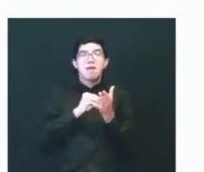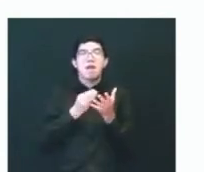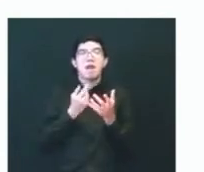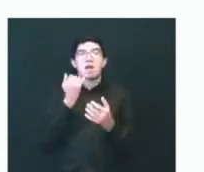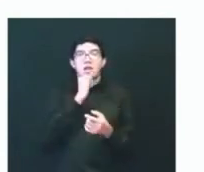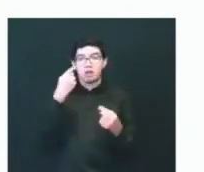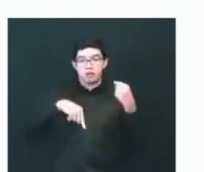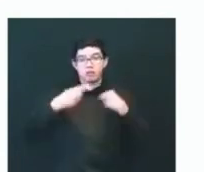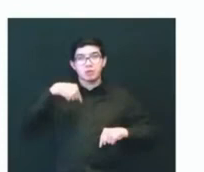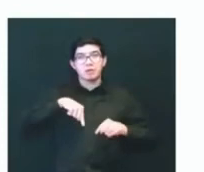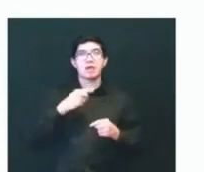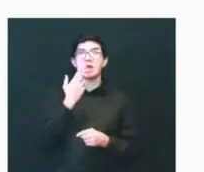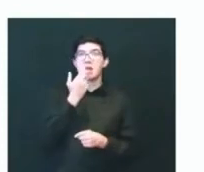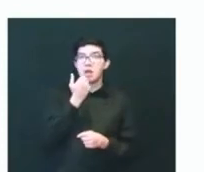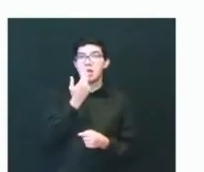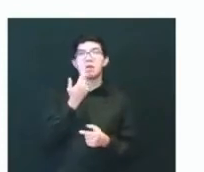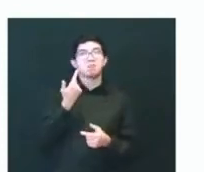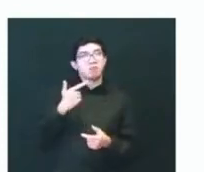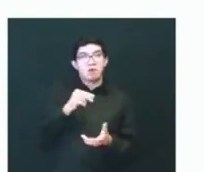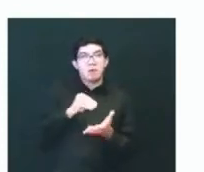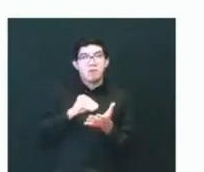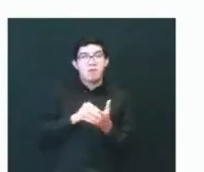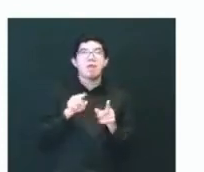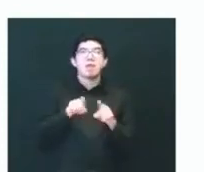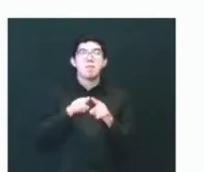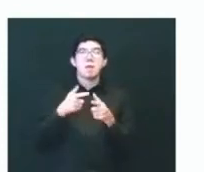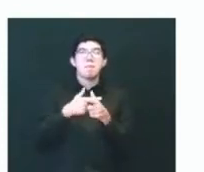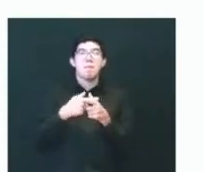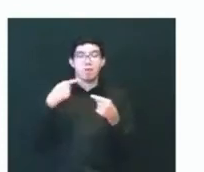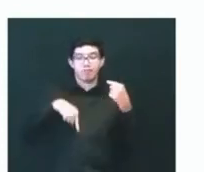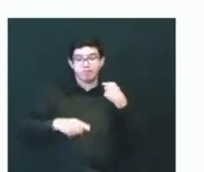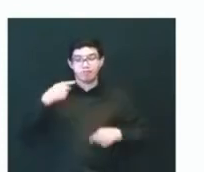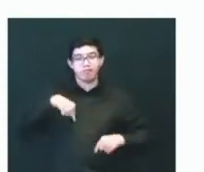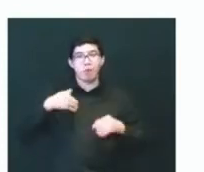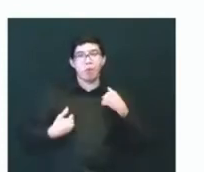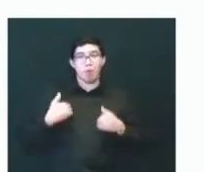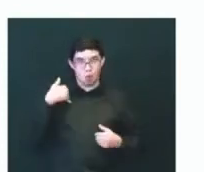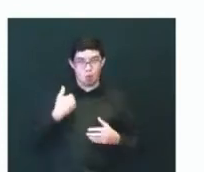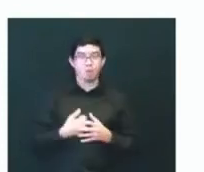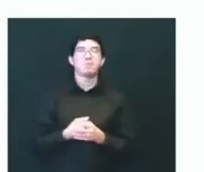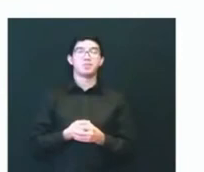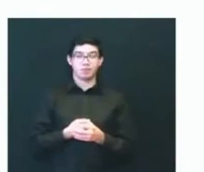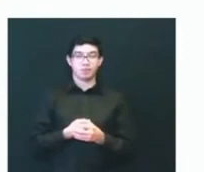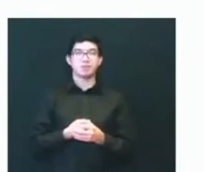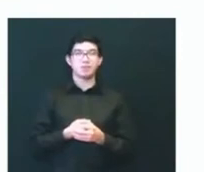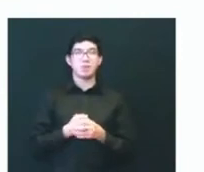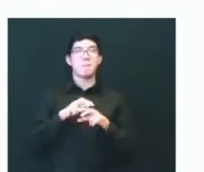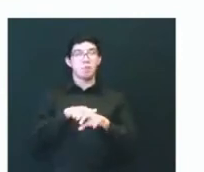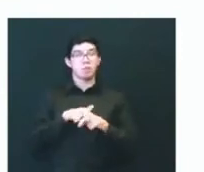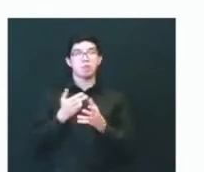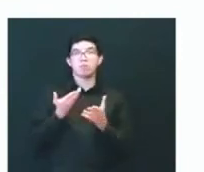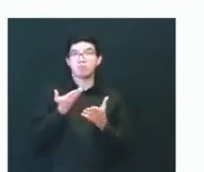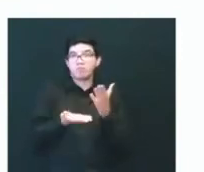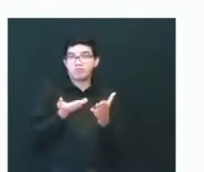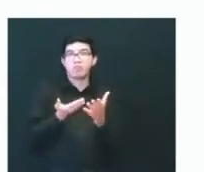de macronutrientes e traz distúrbios metabólicos no nosso corpo. Da mesma forma, o próprio tratamento, seja